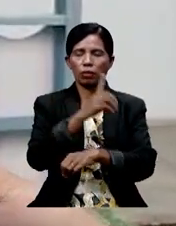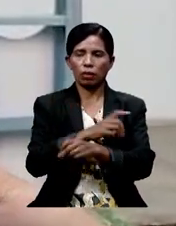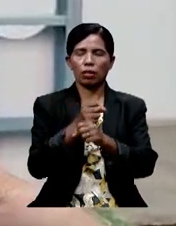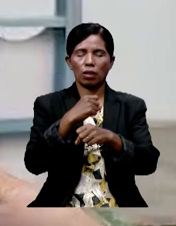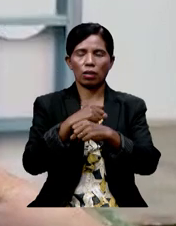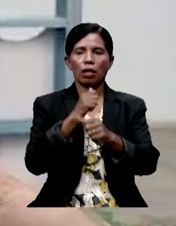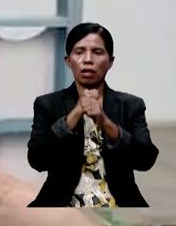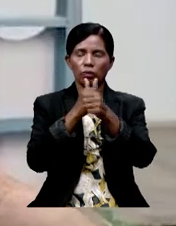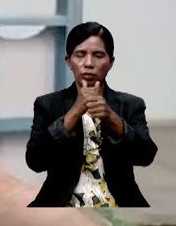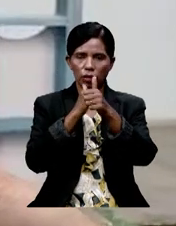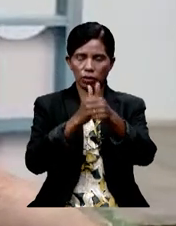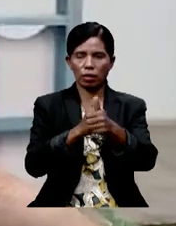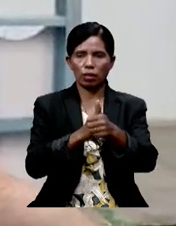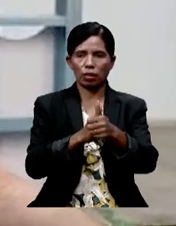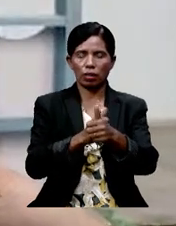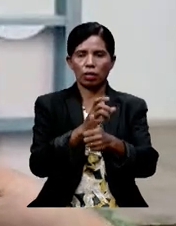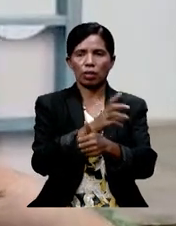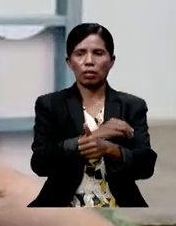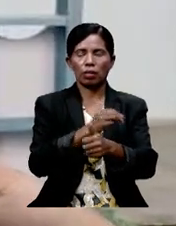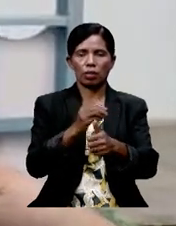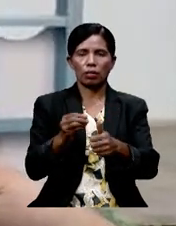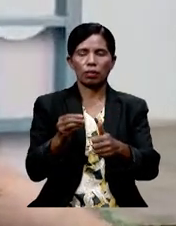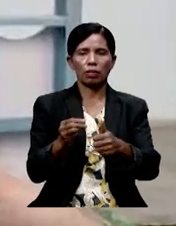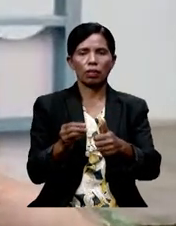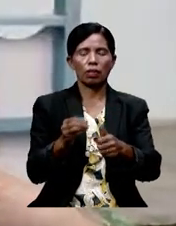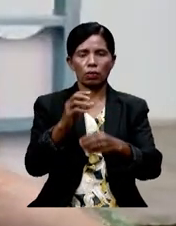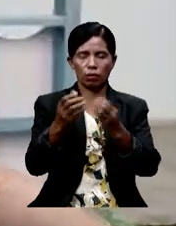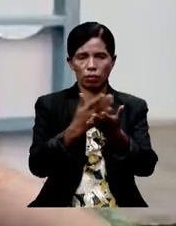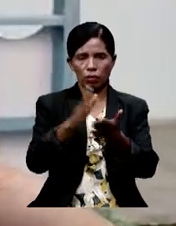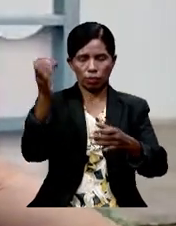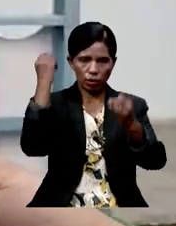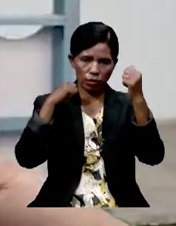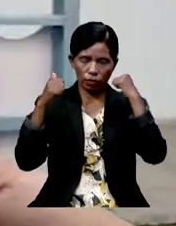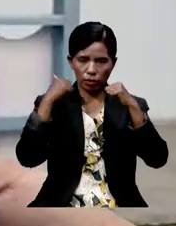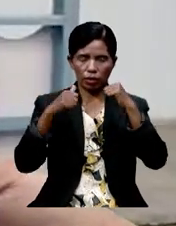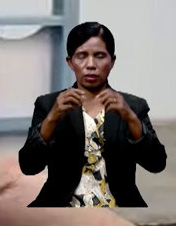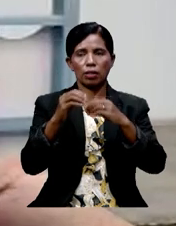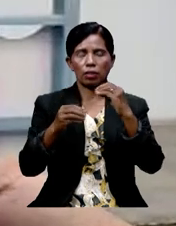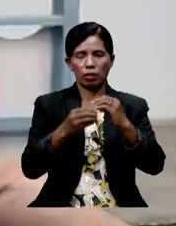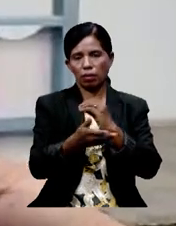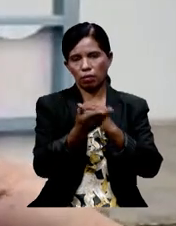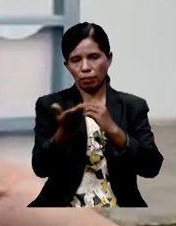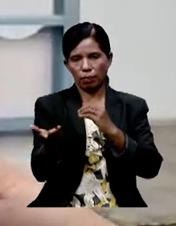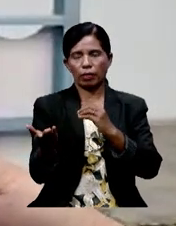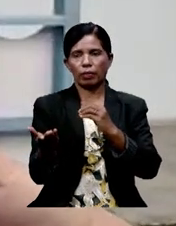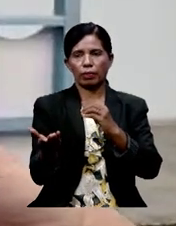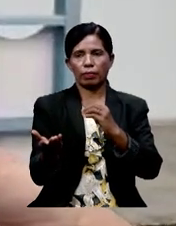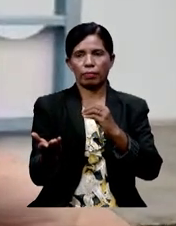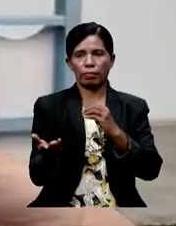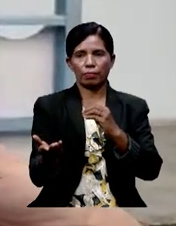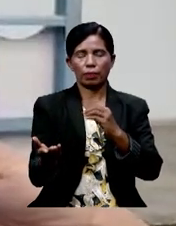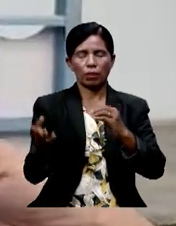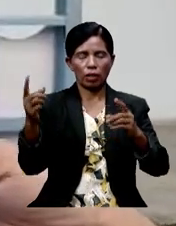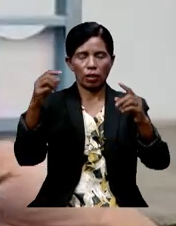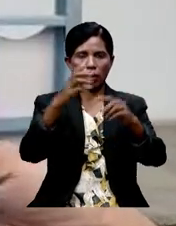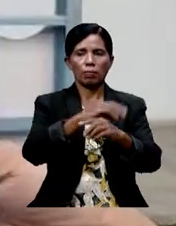advocacia, partilha informação se a relação com a atividade da mãe, vai a diretor da educação,